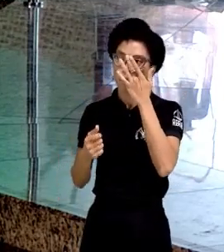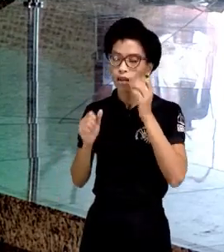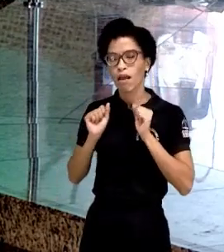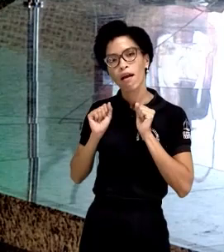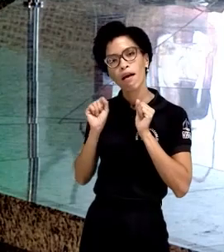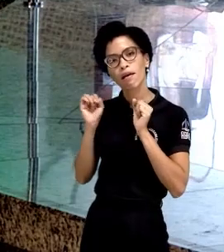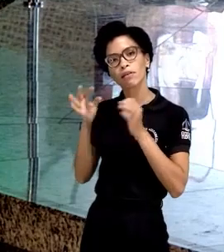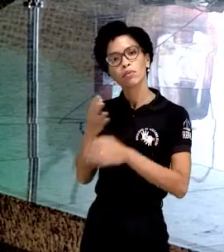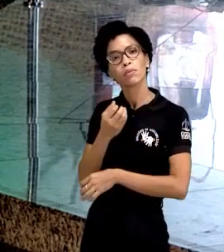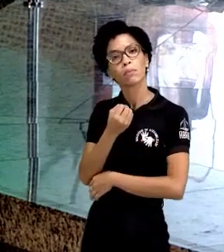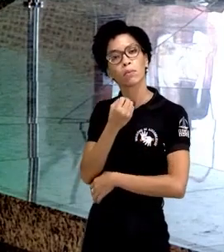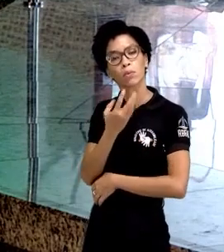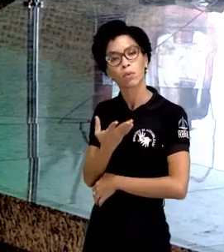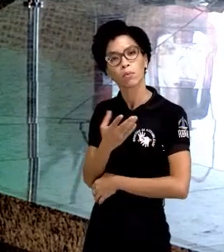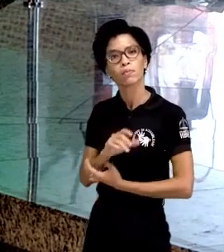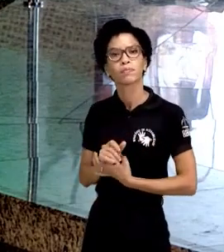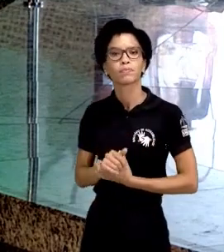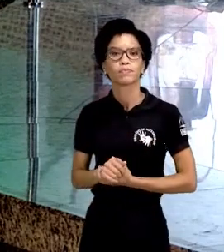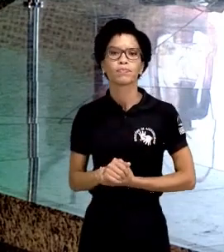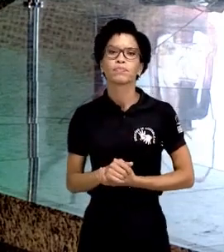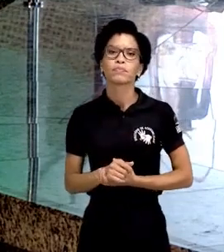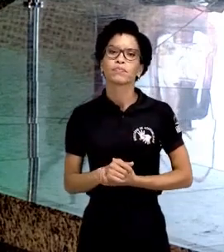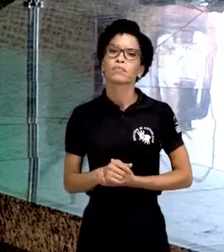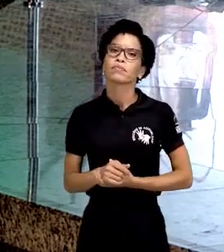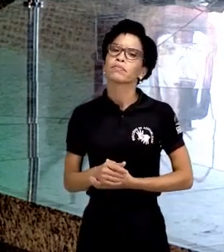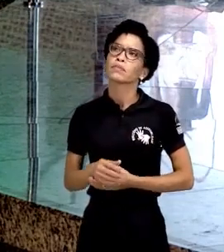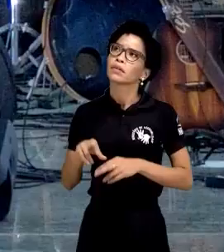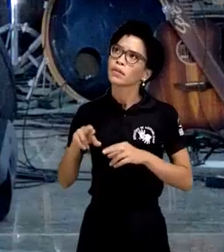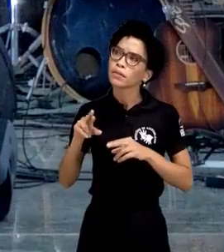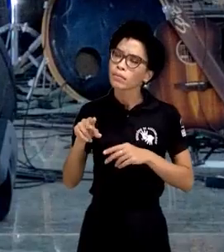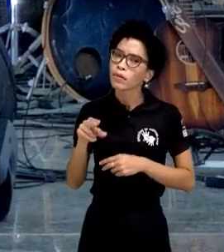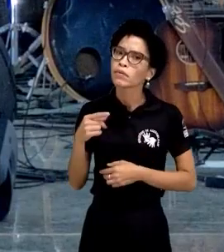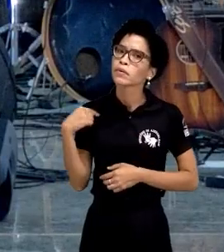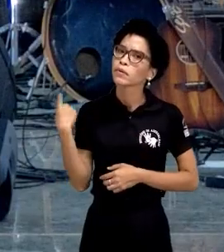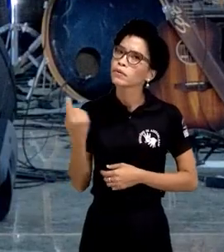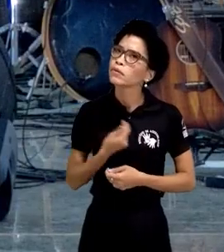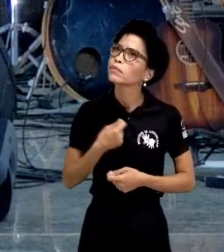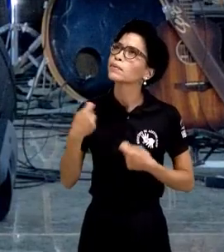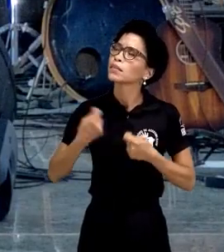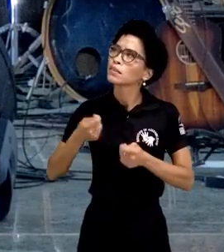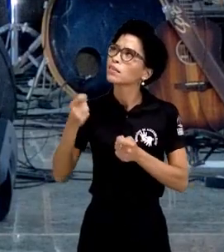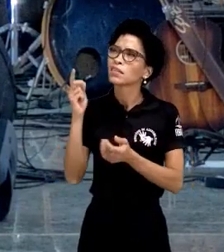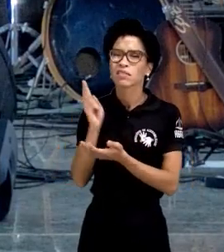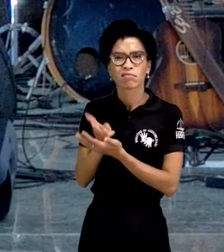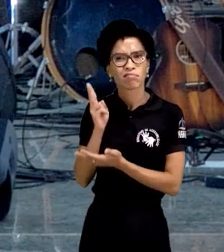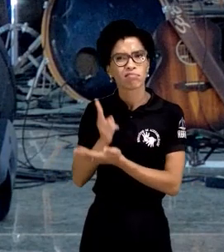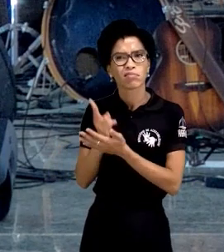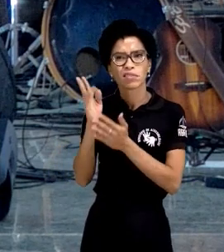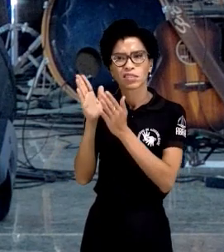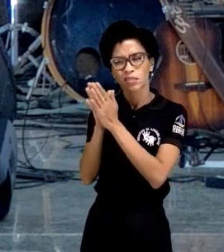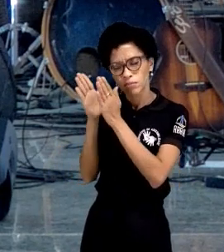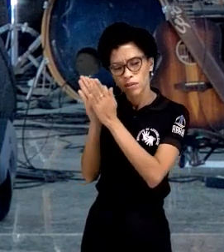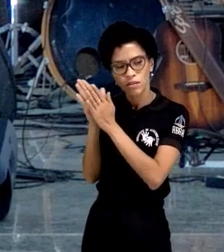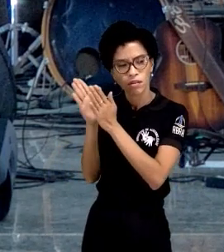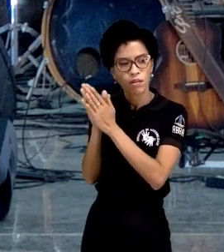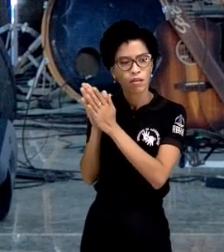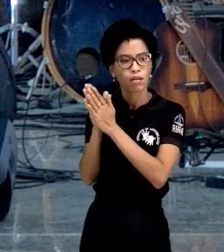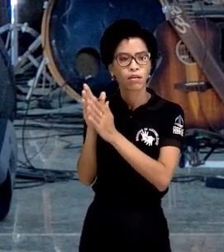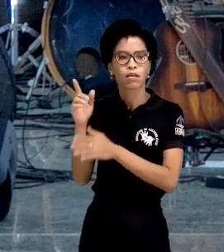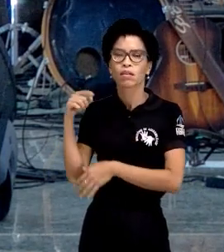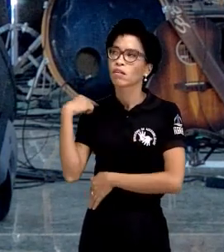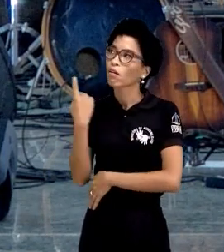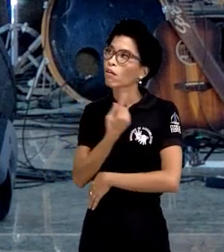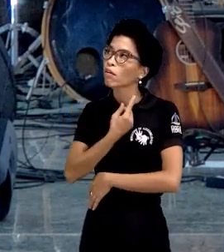por isso, para que a nossa vida seja uma produtora de boas obras. Amém? Que a